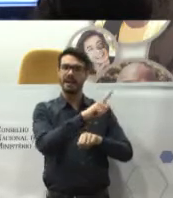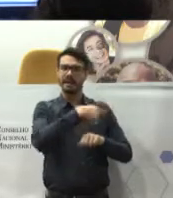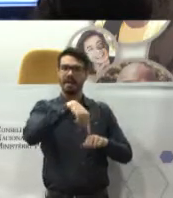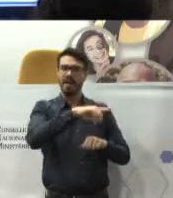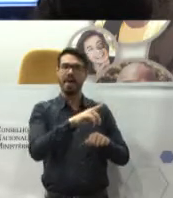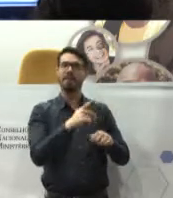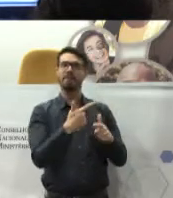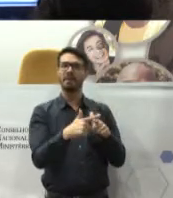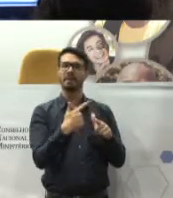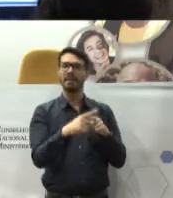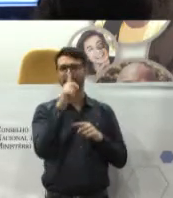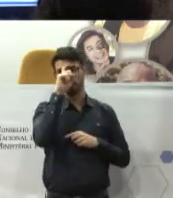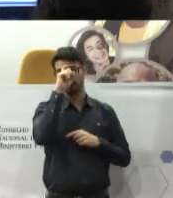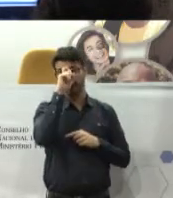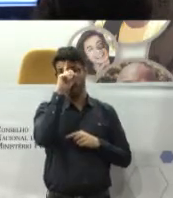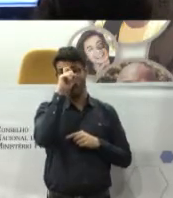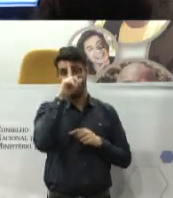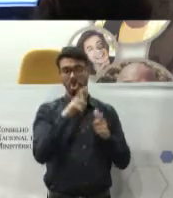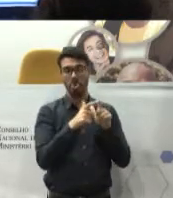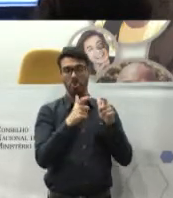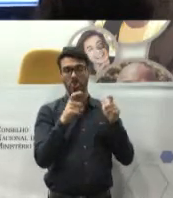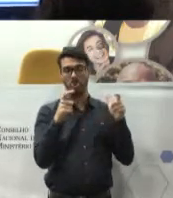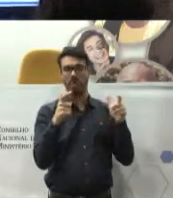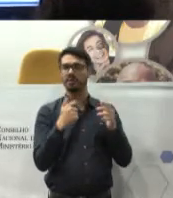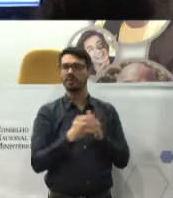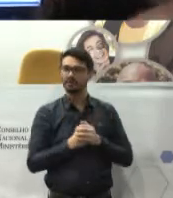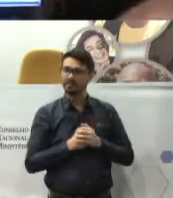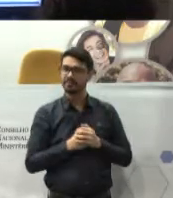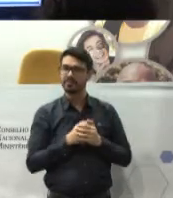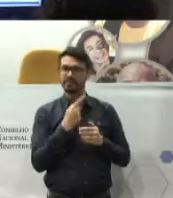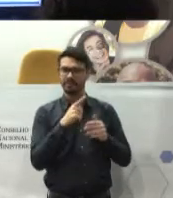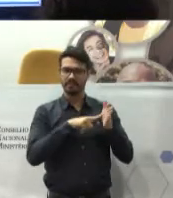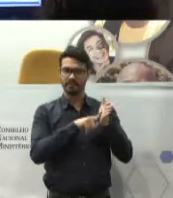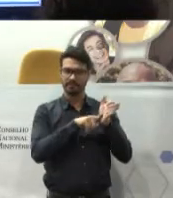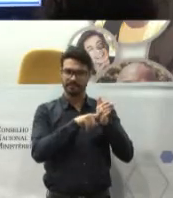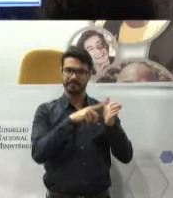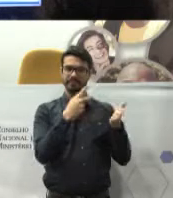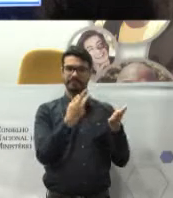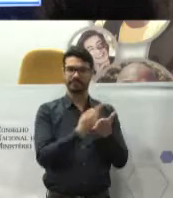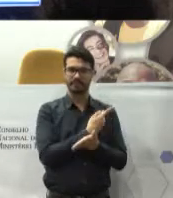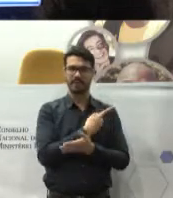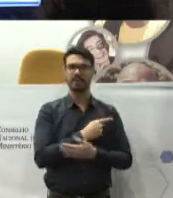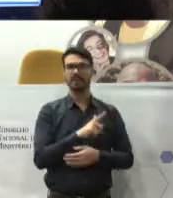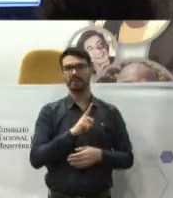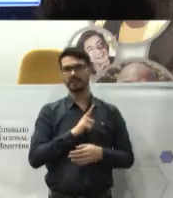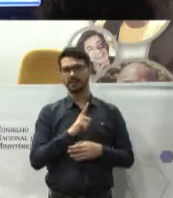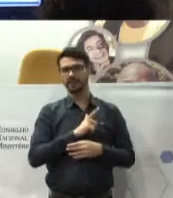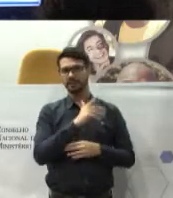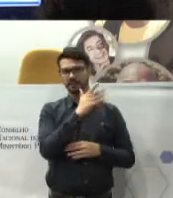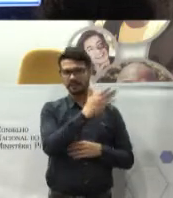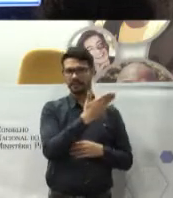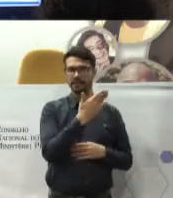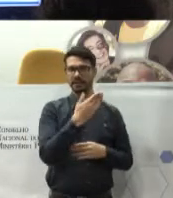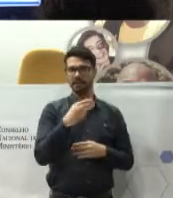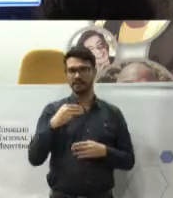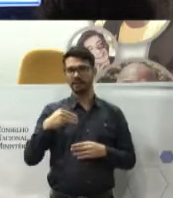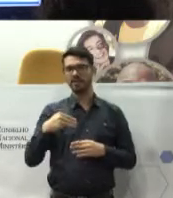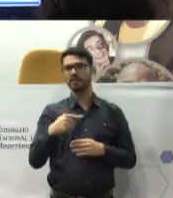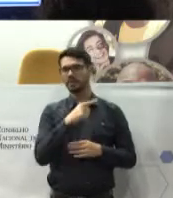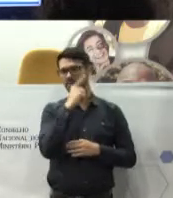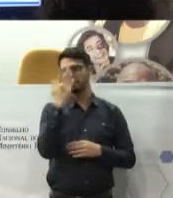distúrbio para precisar do hospital. Isso está sendo feito. Havia um programa que existia no Ministério, muito